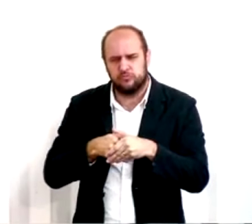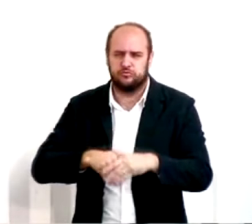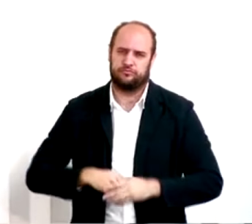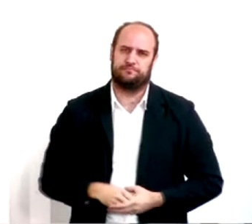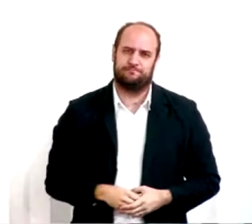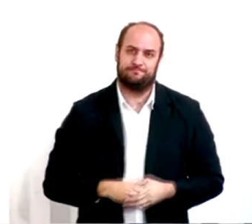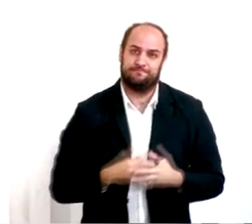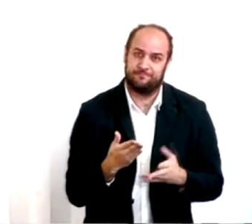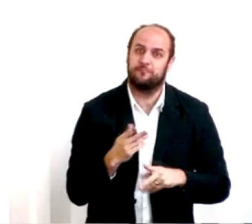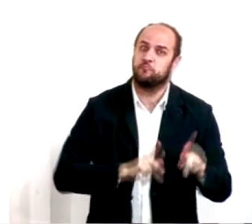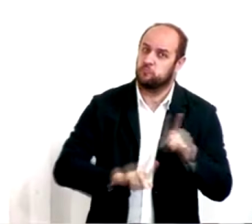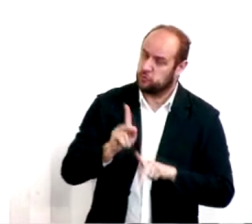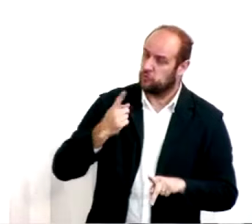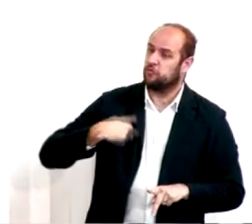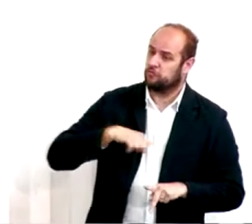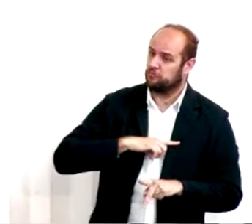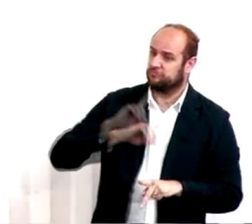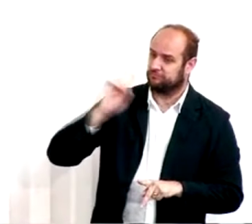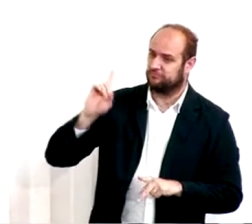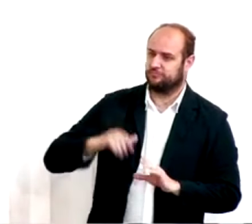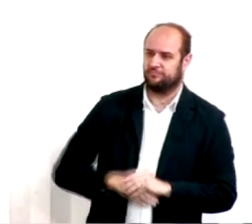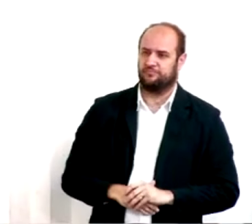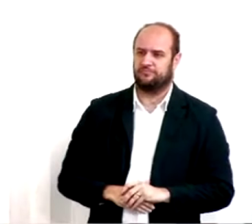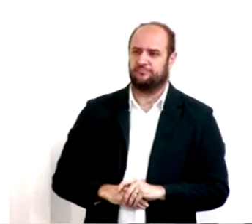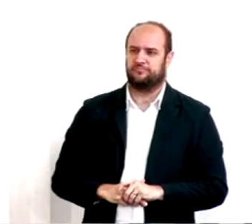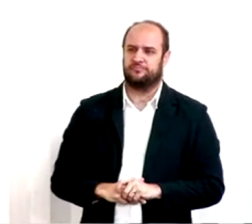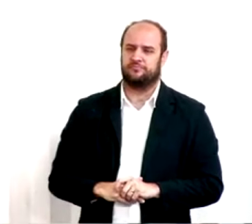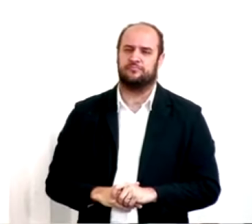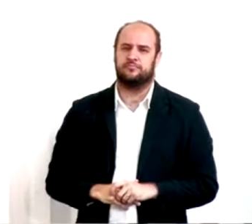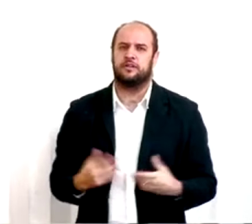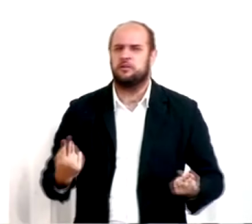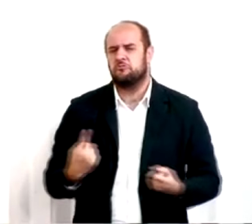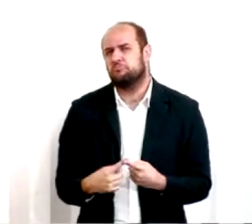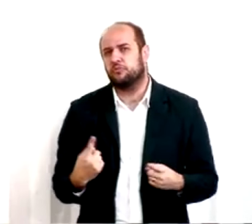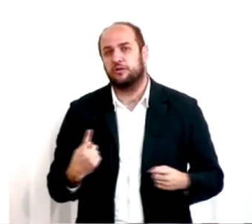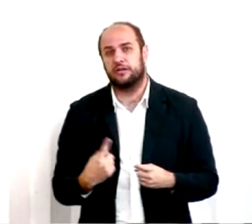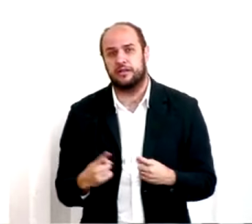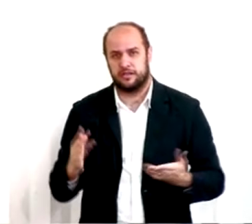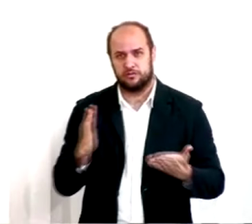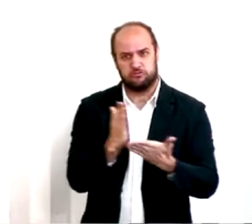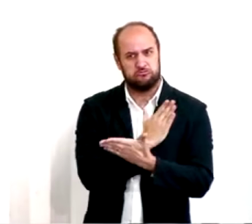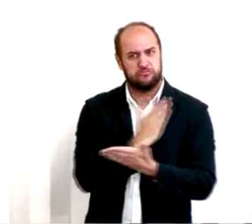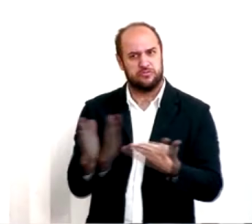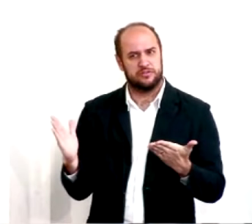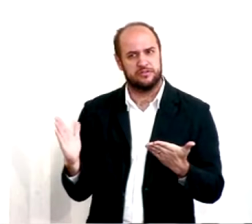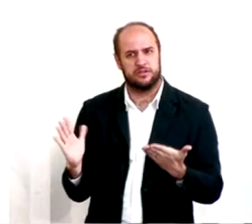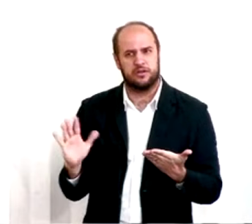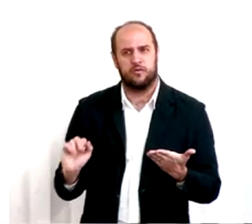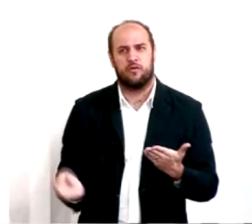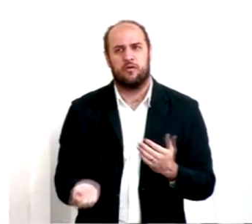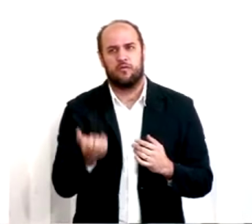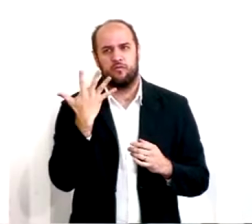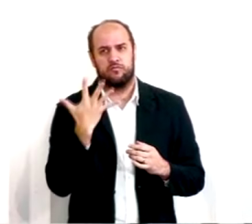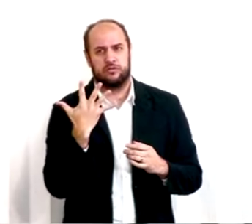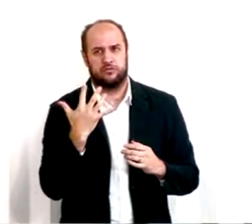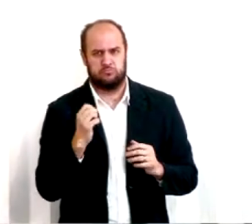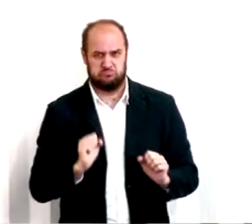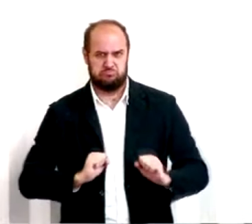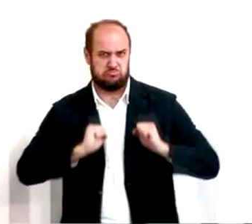ex o povo de Deus e sabe porque essa divisão ela acontece os